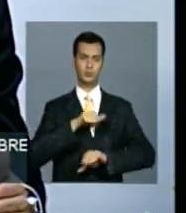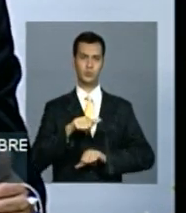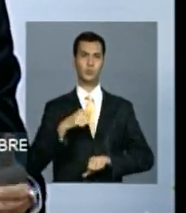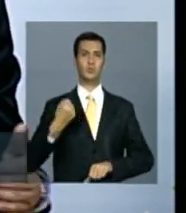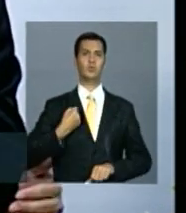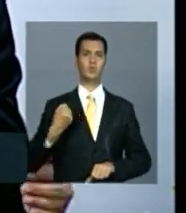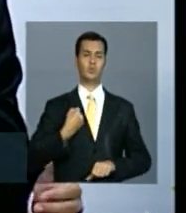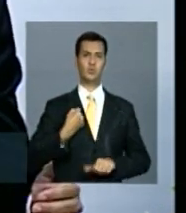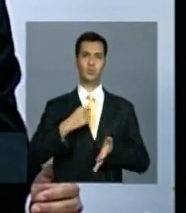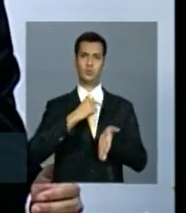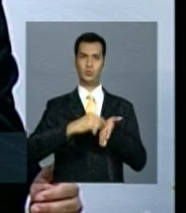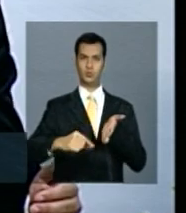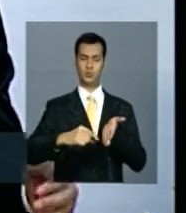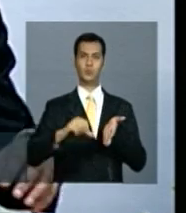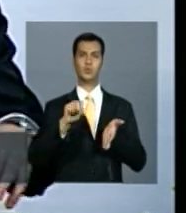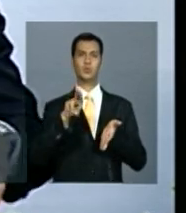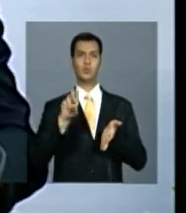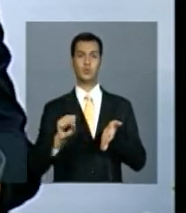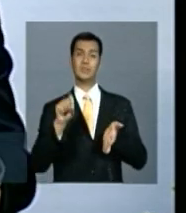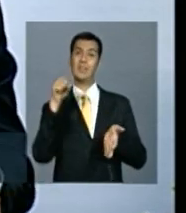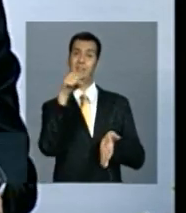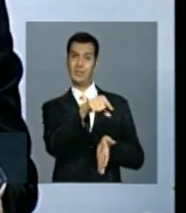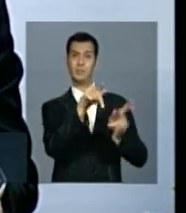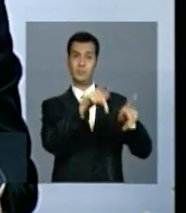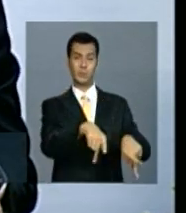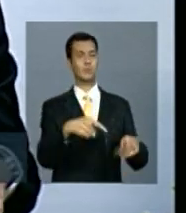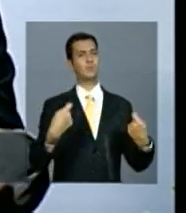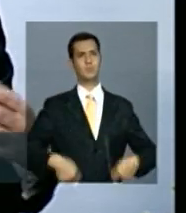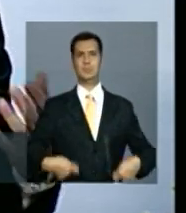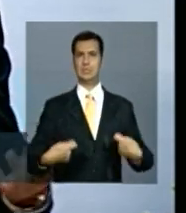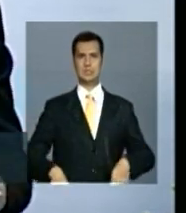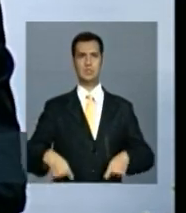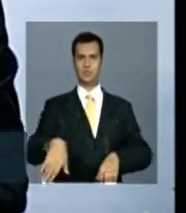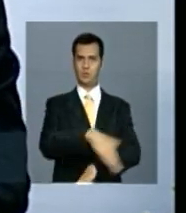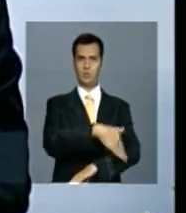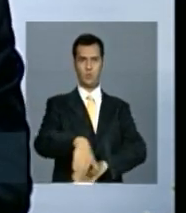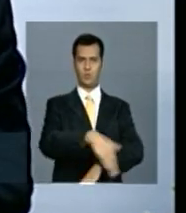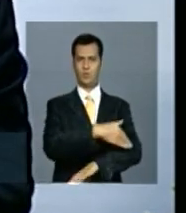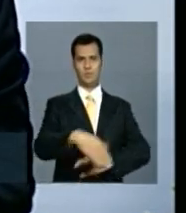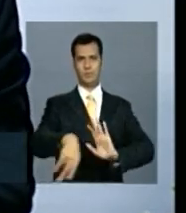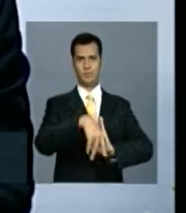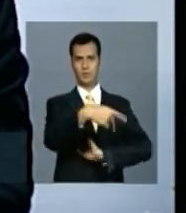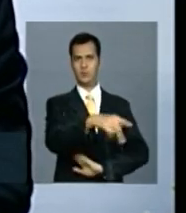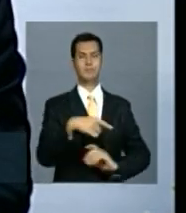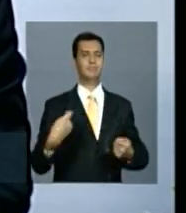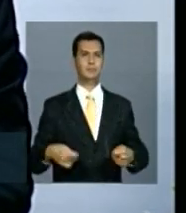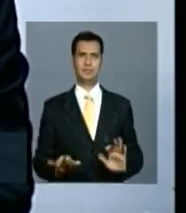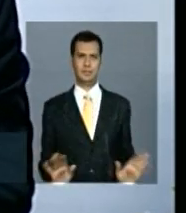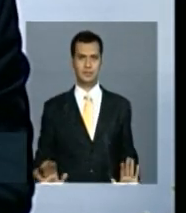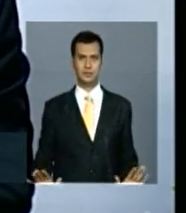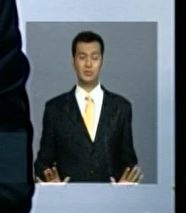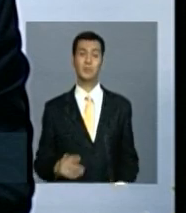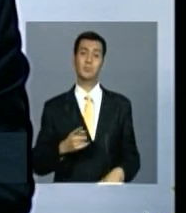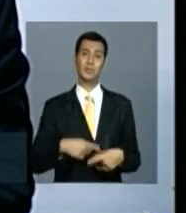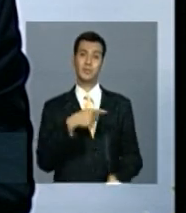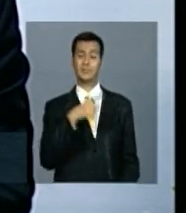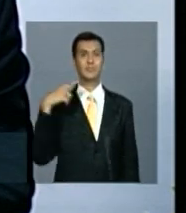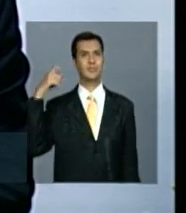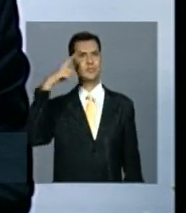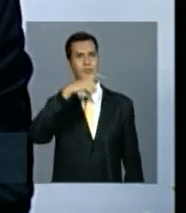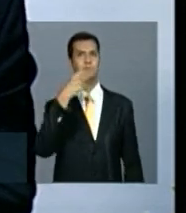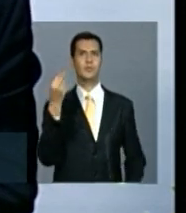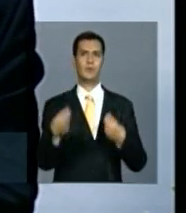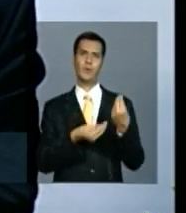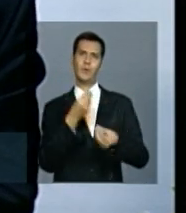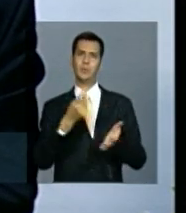dispensando essa população de ter um endereço fixo que era um dos grandes problemas do acesso dessa população ao